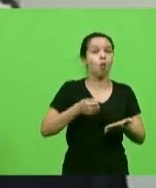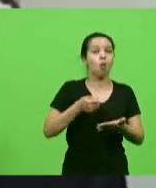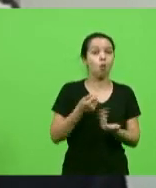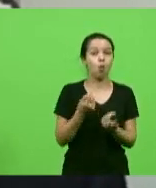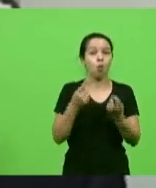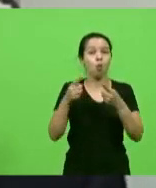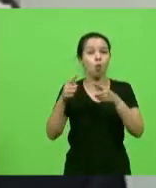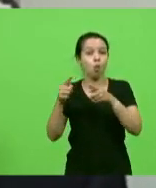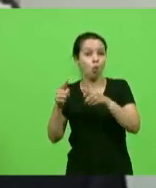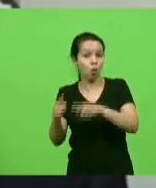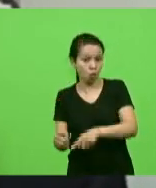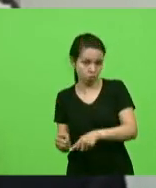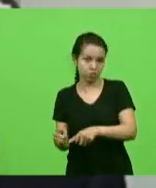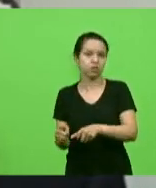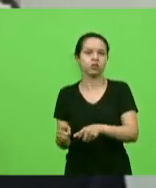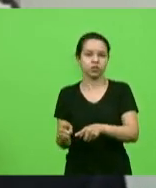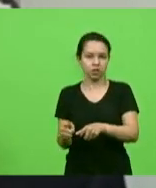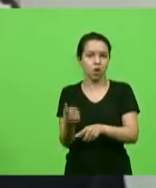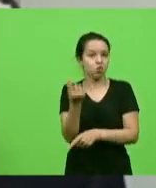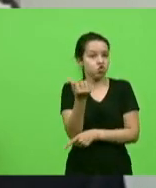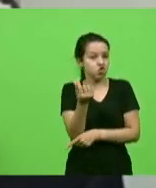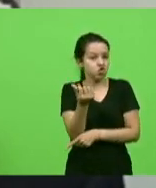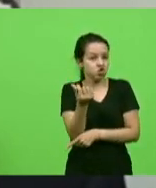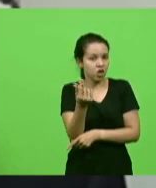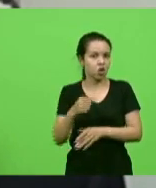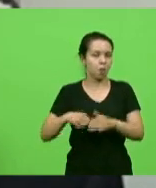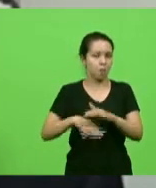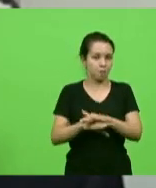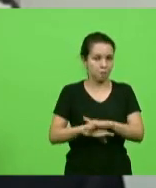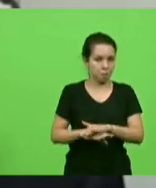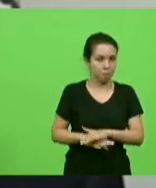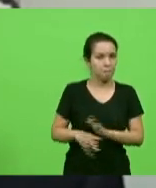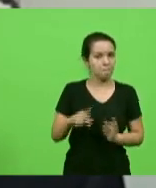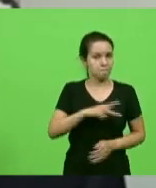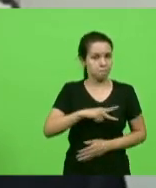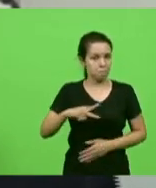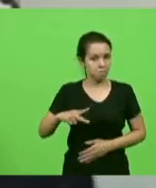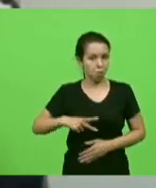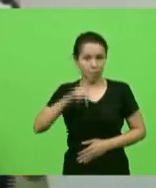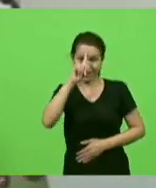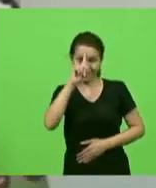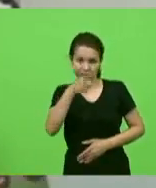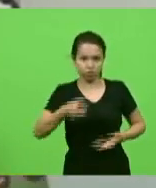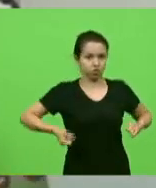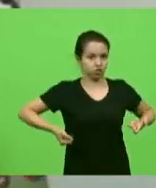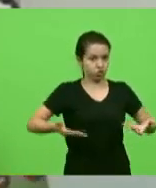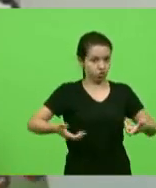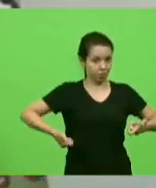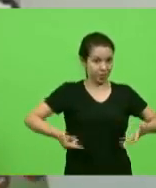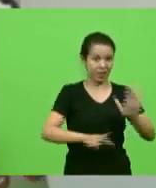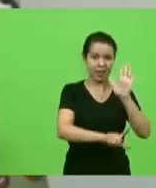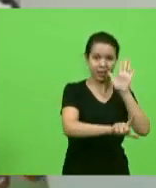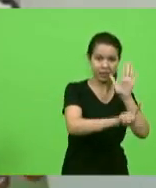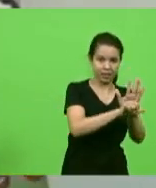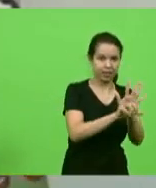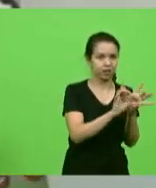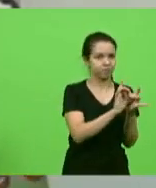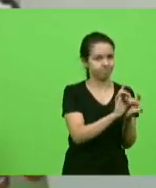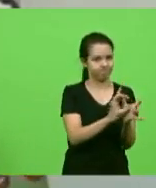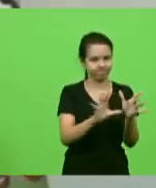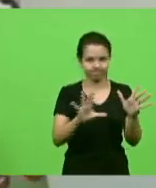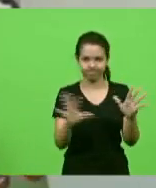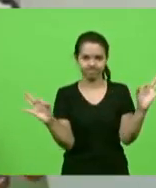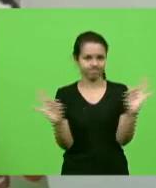contra a guarda e legal emprego do dinheiro público ordenador de despesas não autorizadas por lei sem observância das prescrições